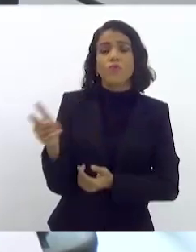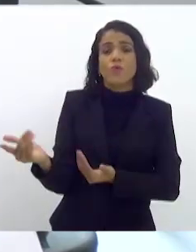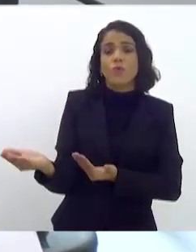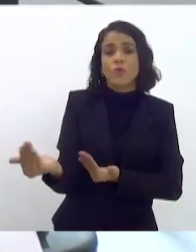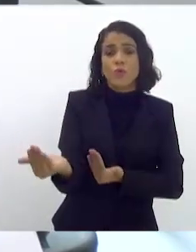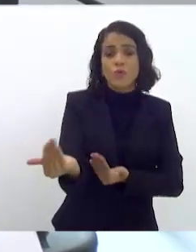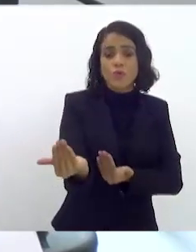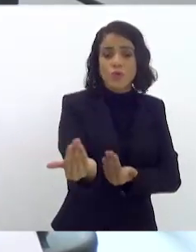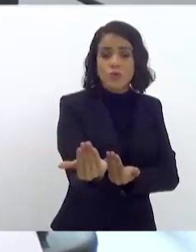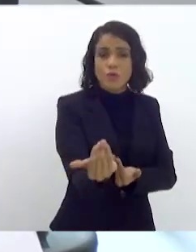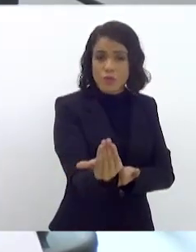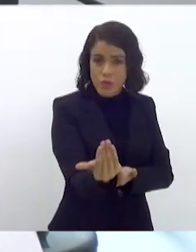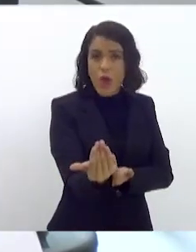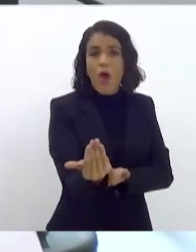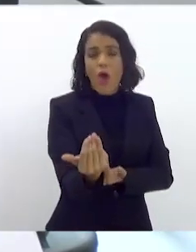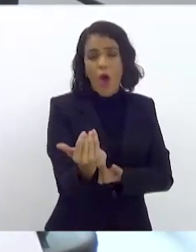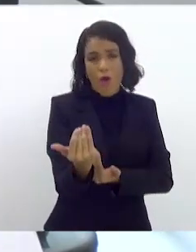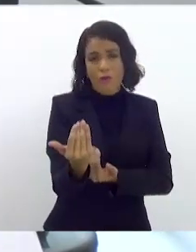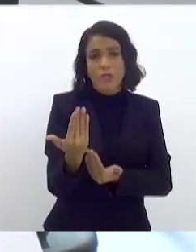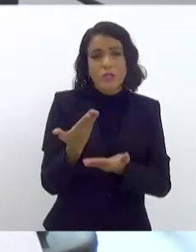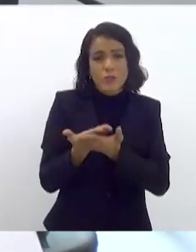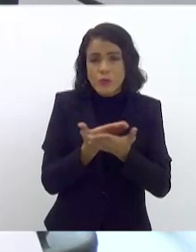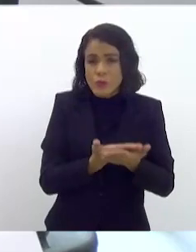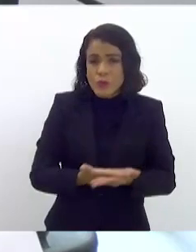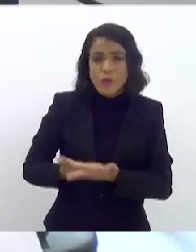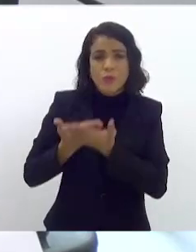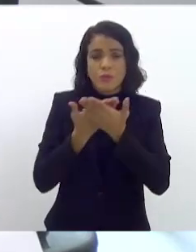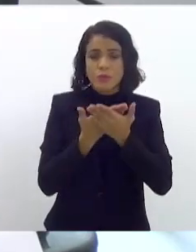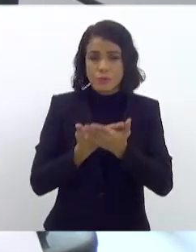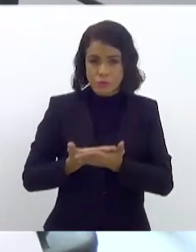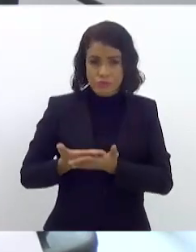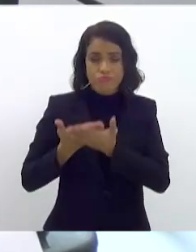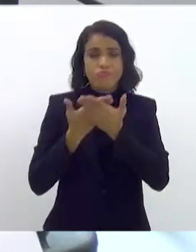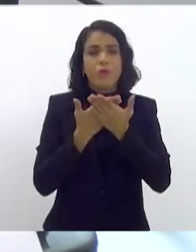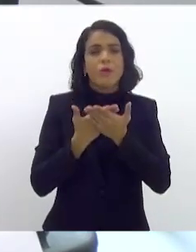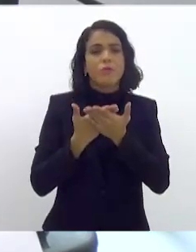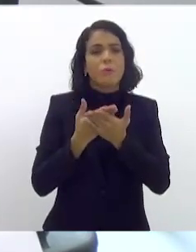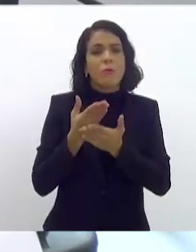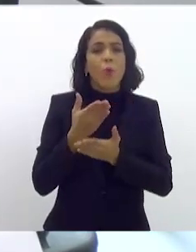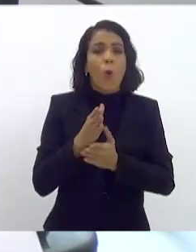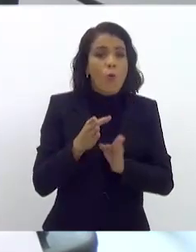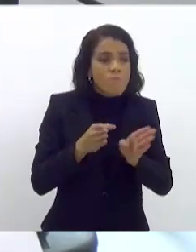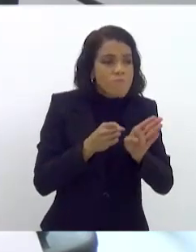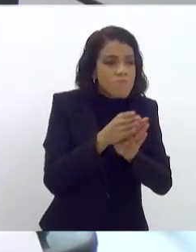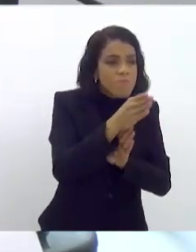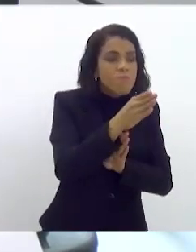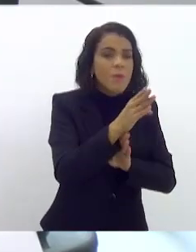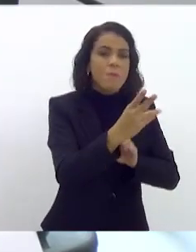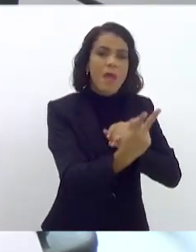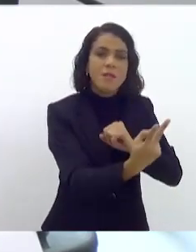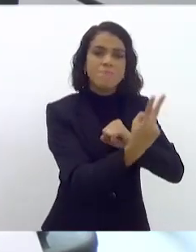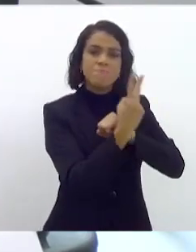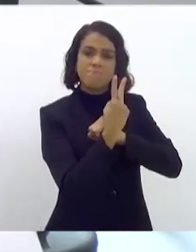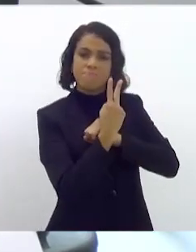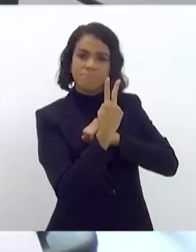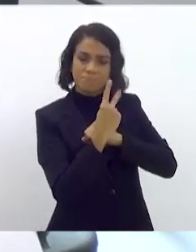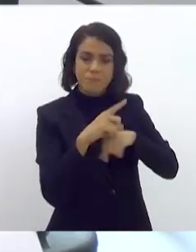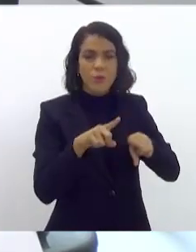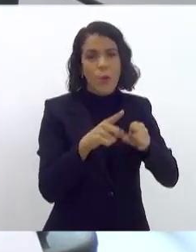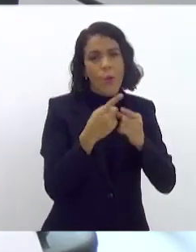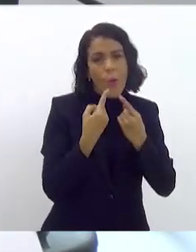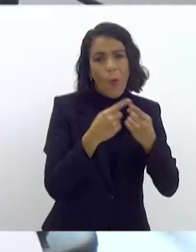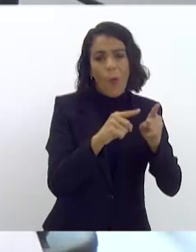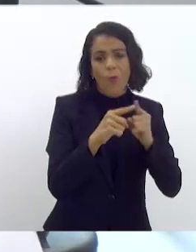jovens estudantes, no sentido de se resguardar e se proteger contra esses crimes